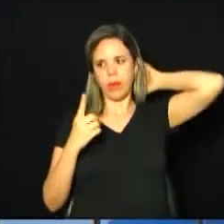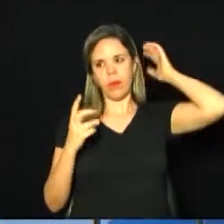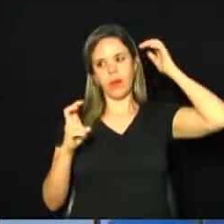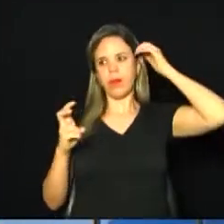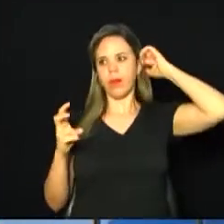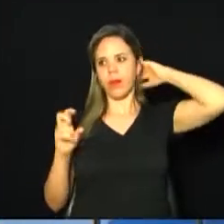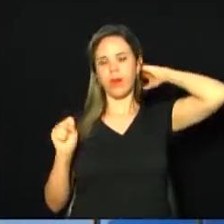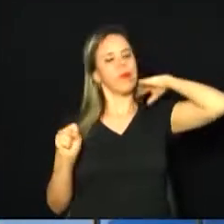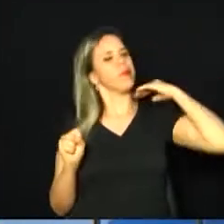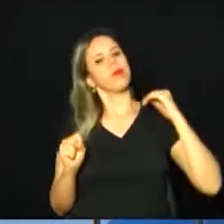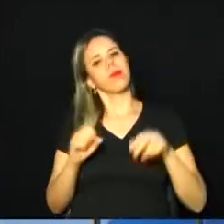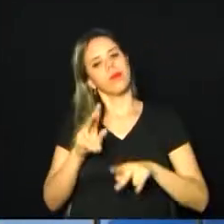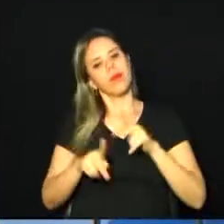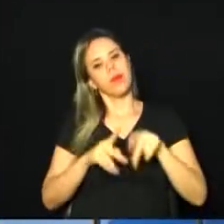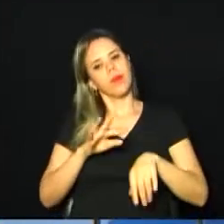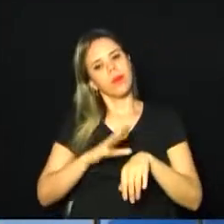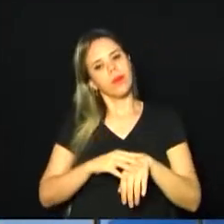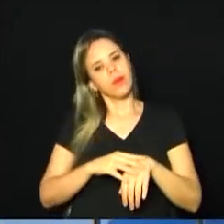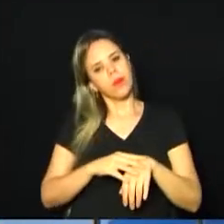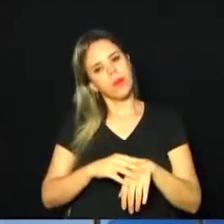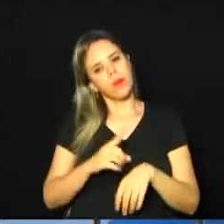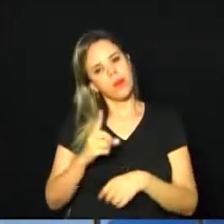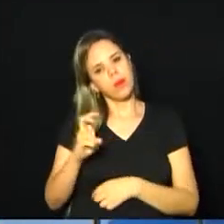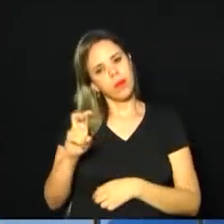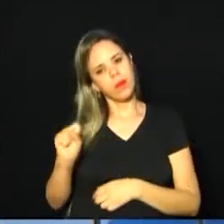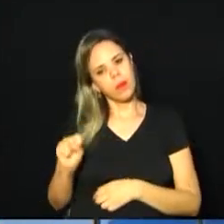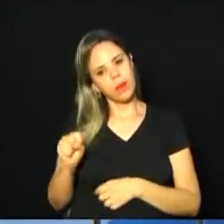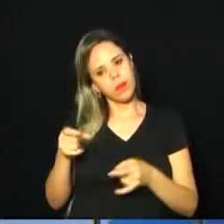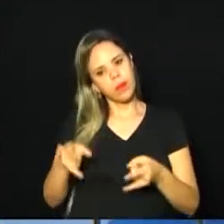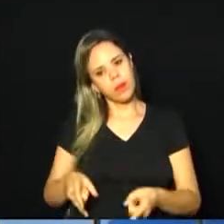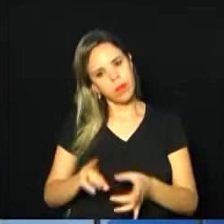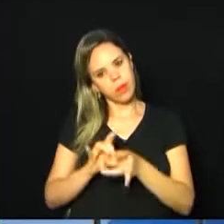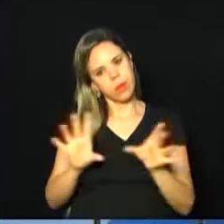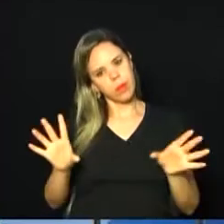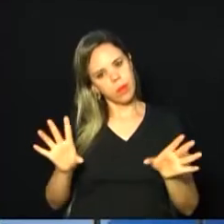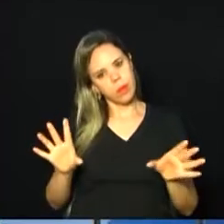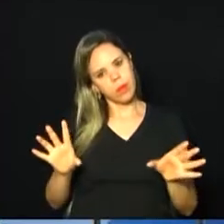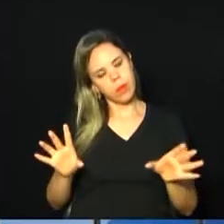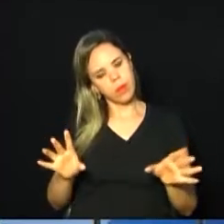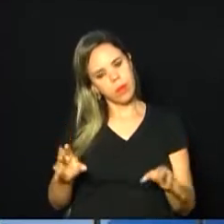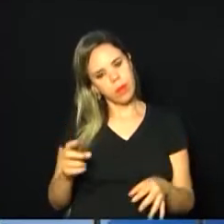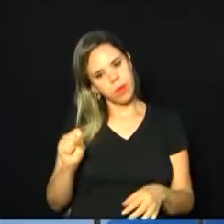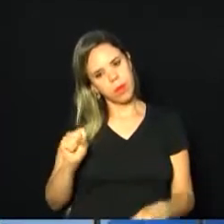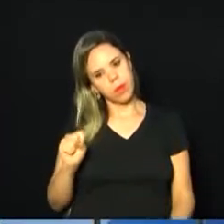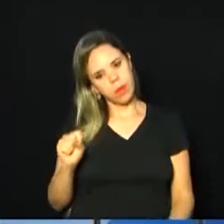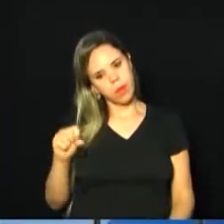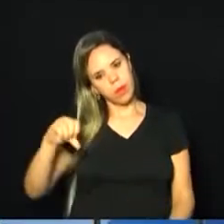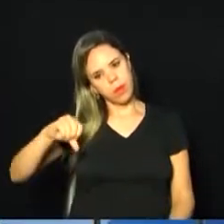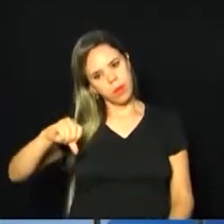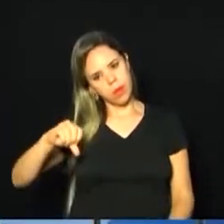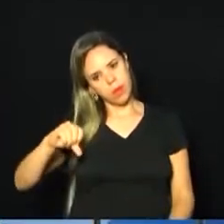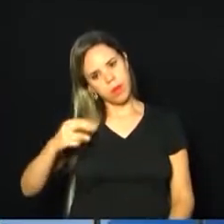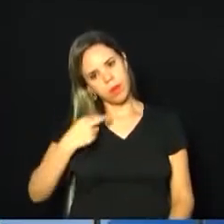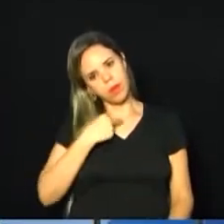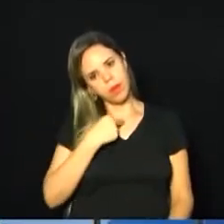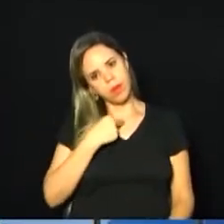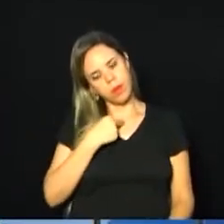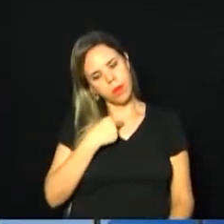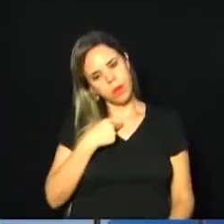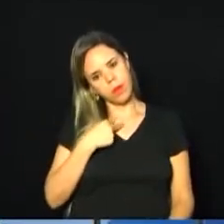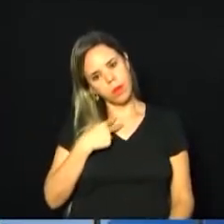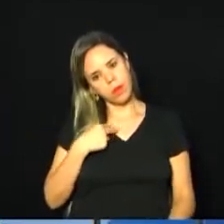158 pacientes 158 leitos disponíveis dos quais 89 estão ocupados